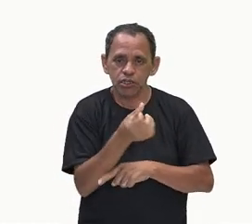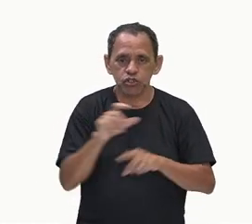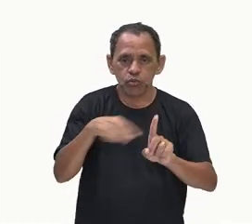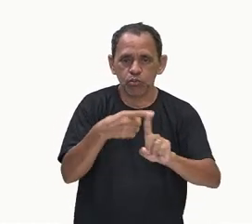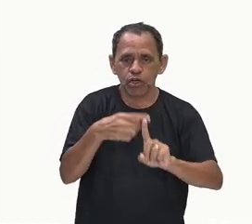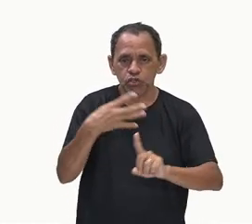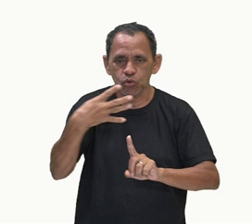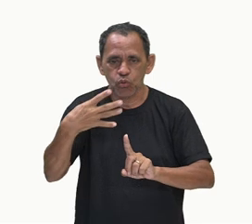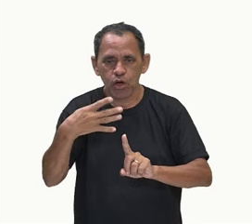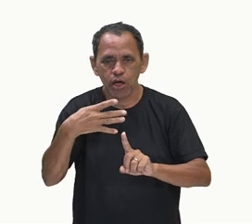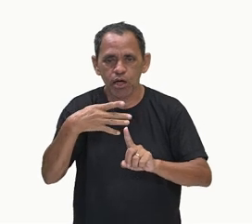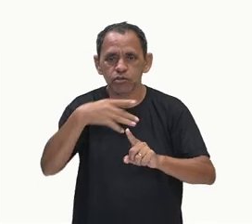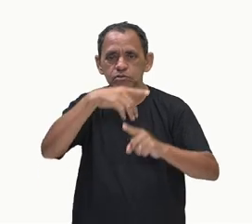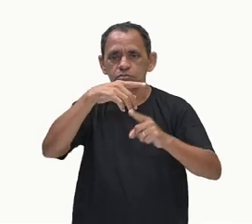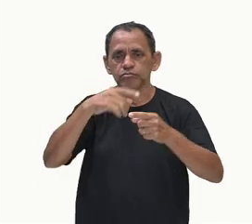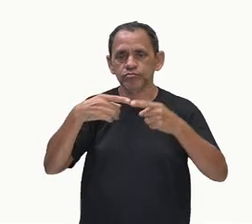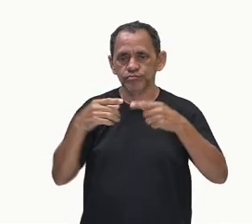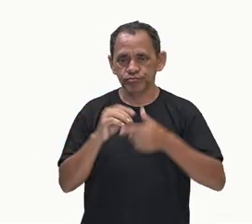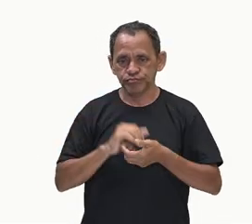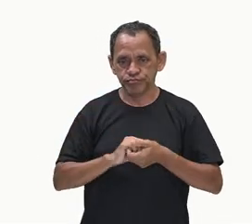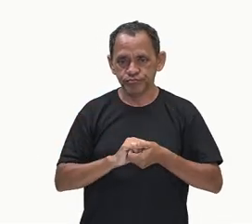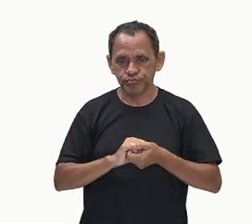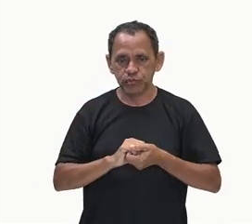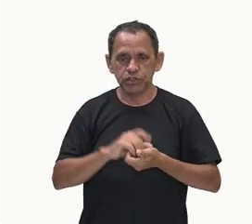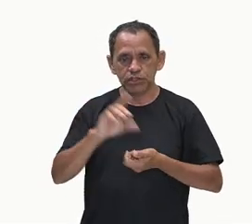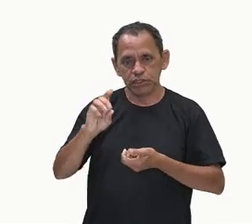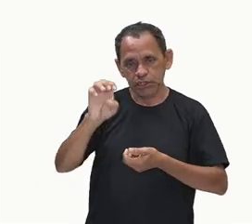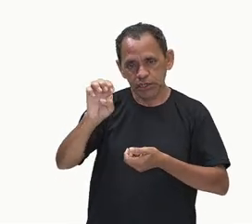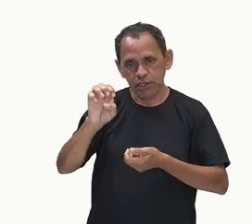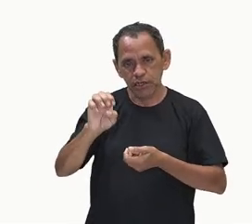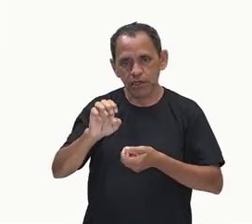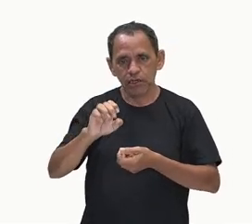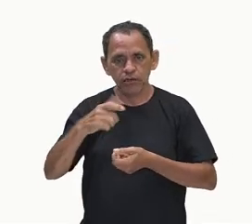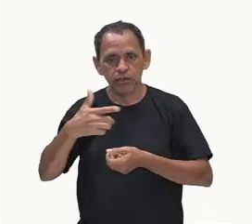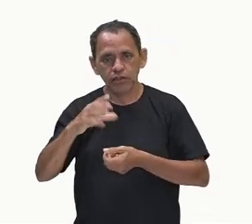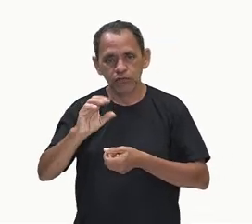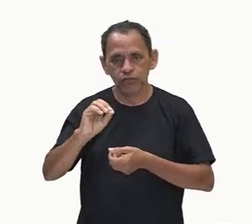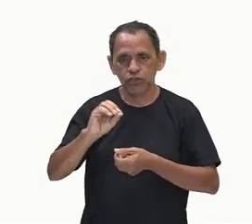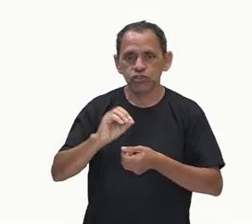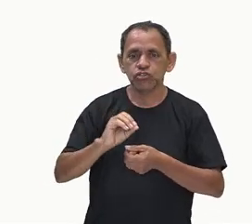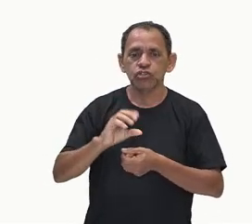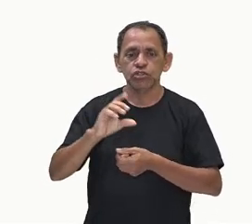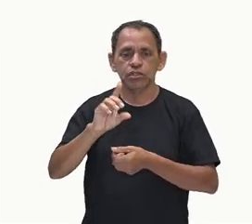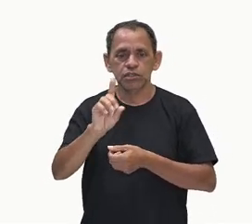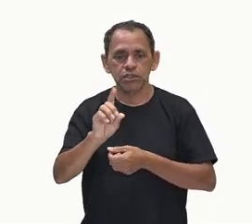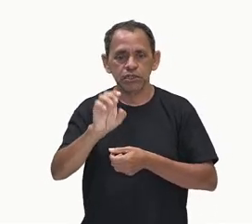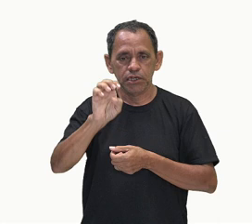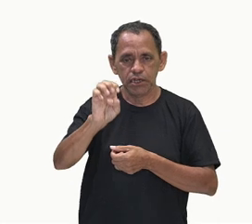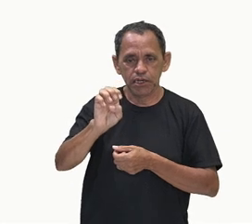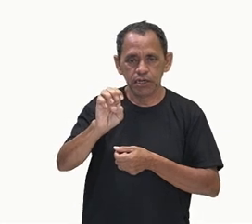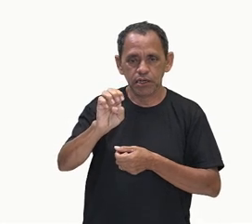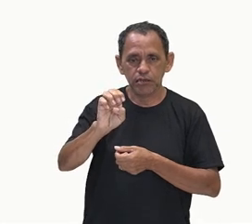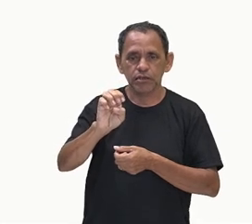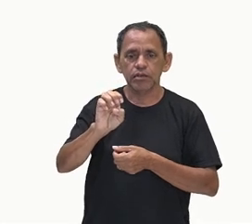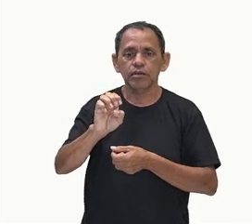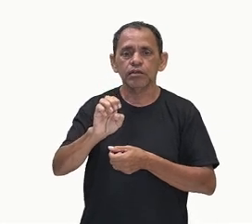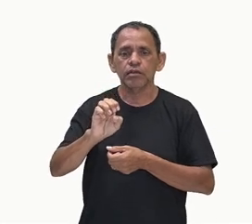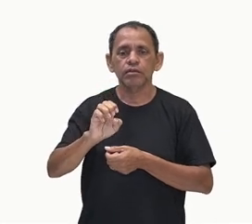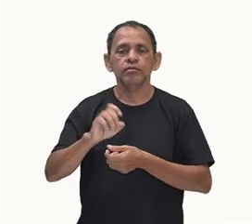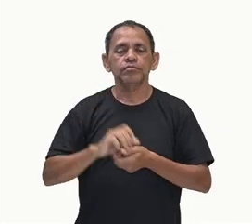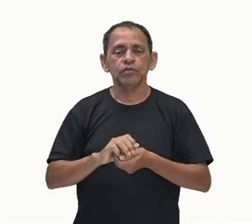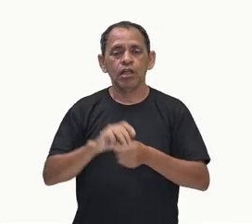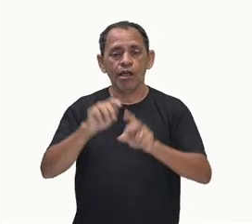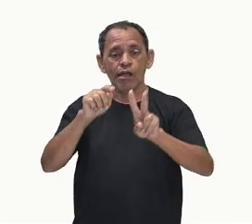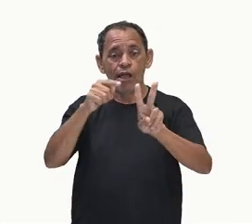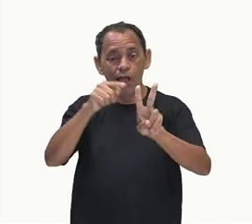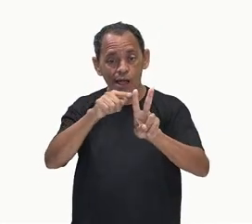qu é 20 e o valor de de é ra 20 então já temos o